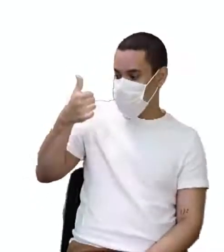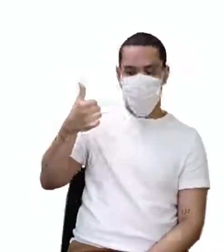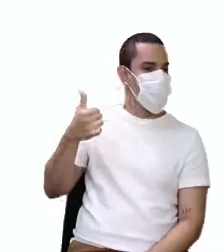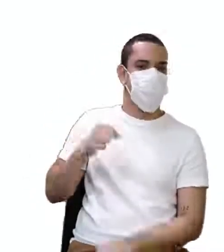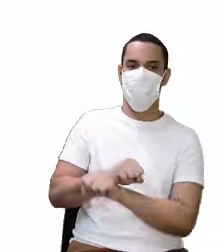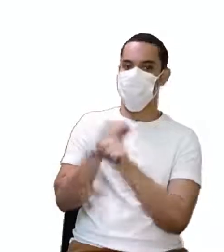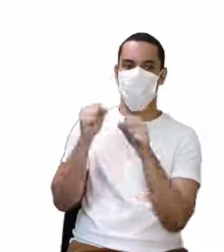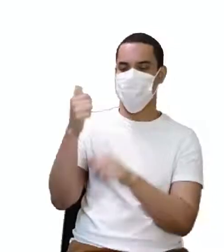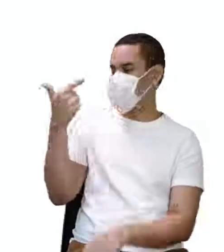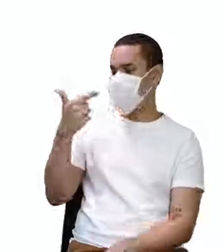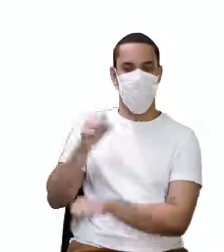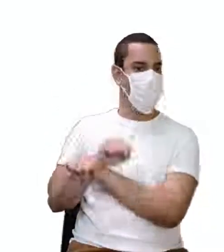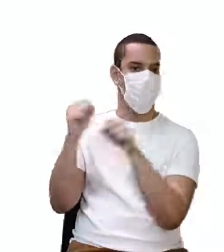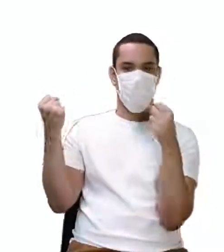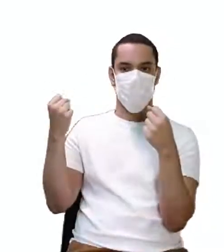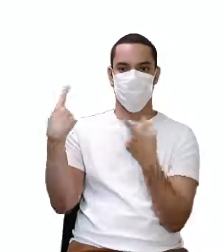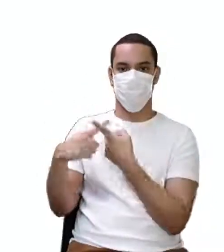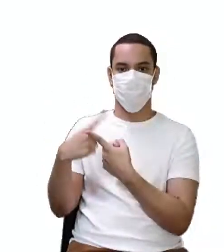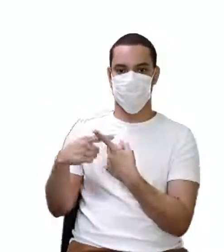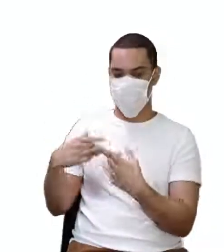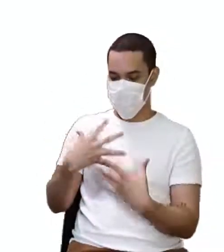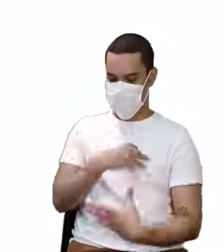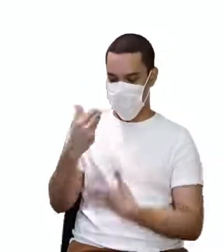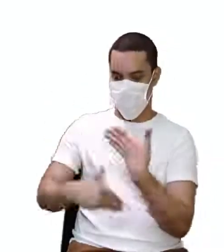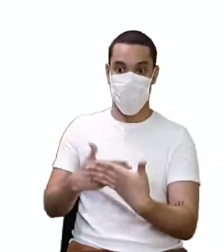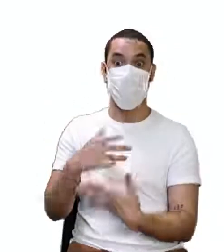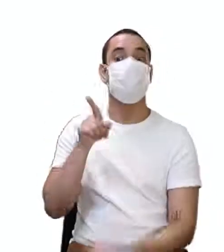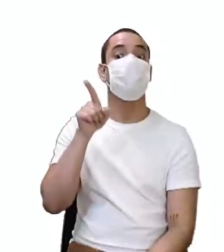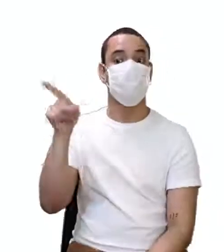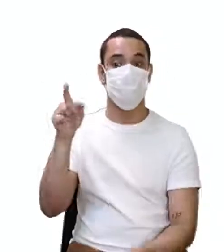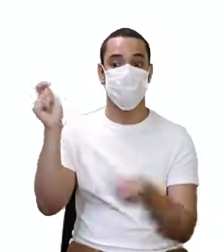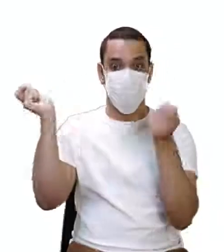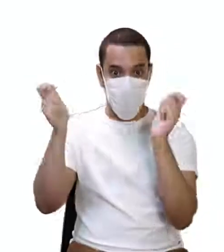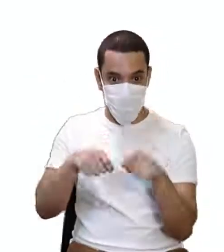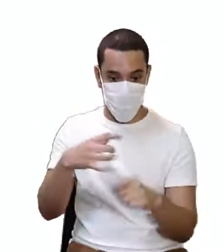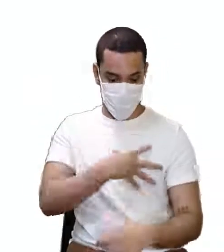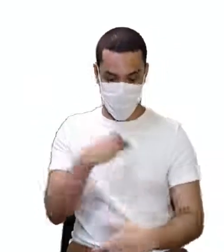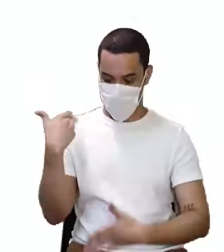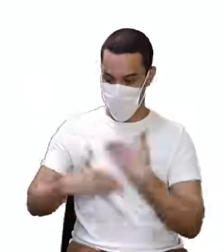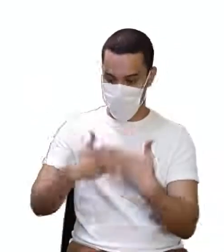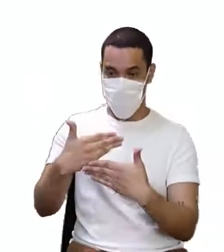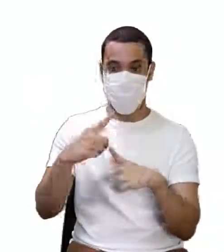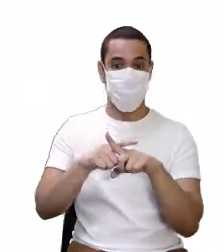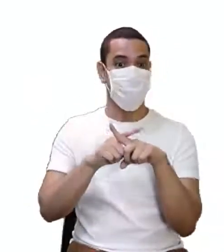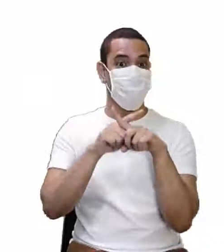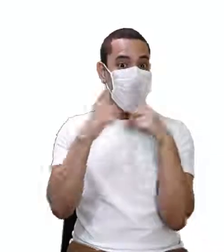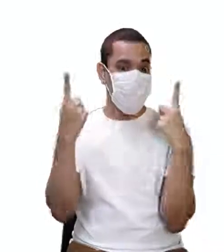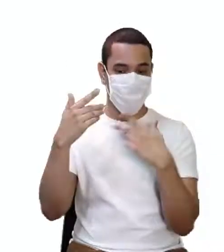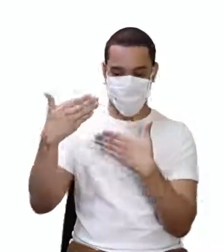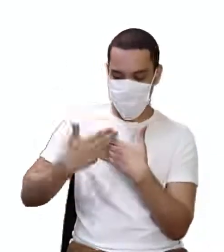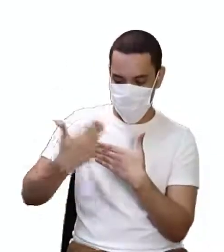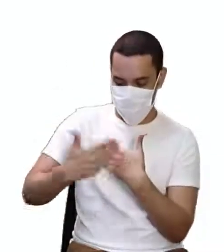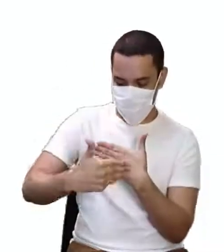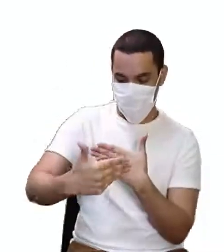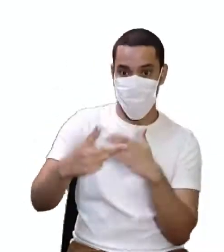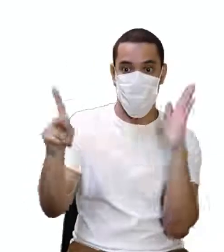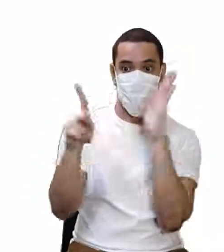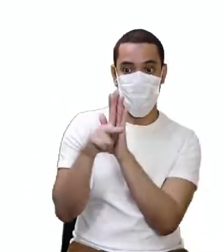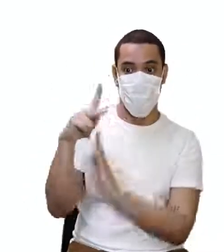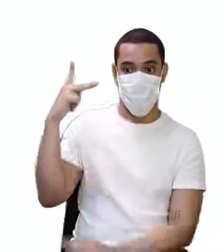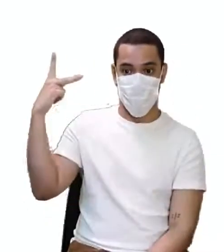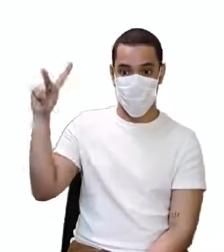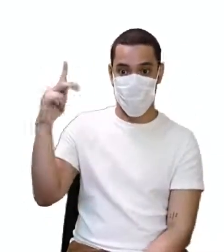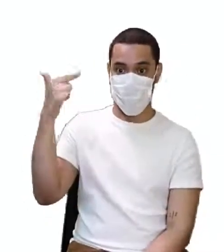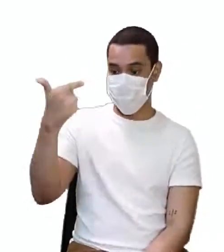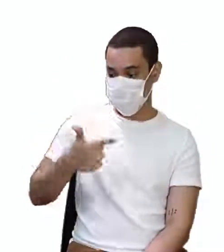fase adulta. Perfeito. Então, nesse aqui, forma os híbridos férteis, mas nos descendentes destes híbridos